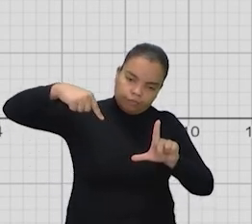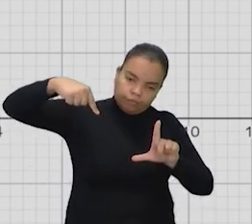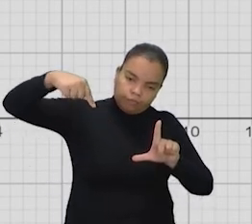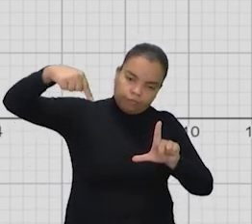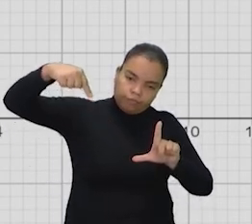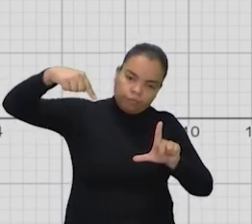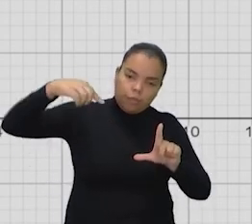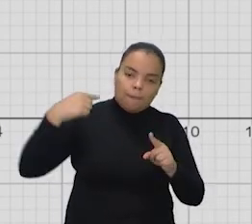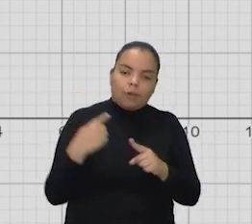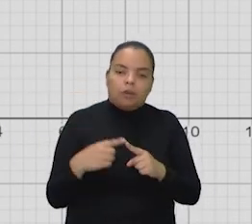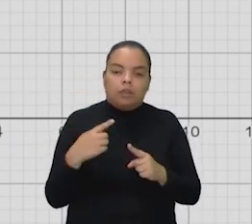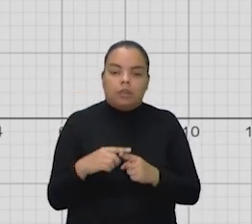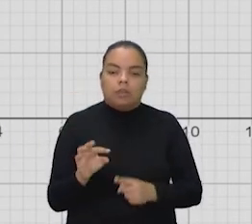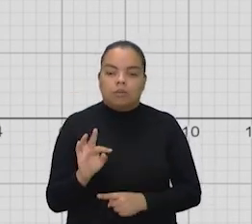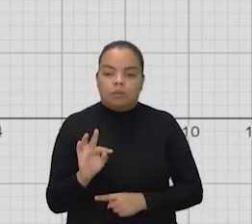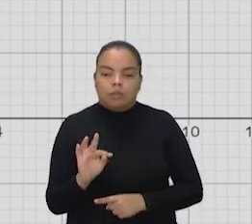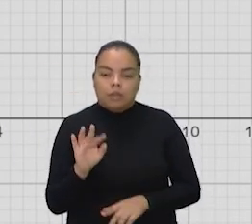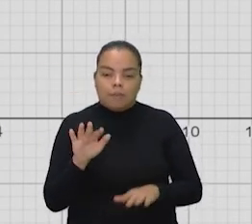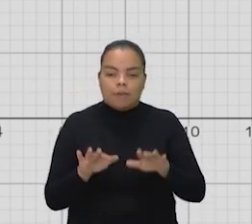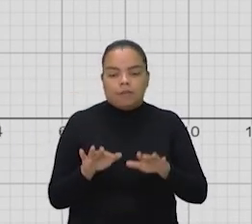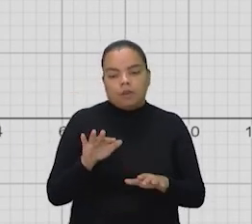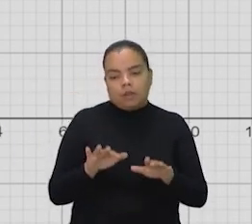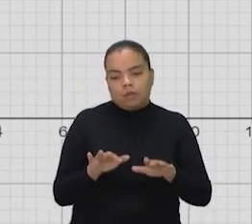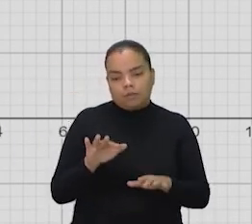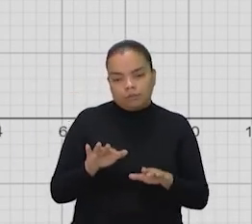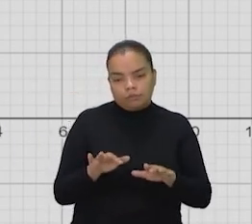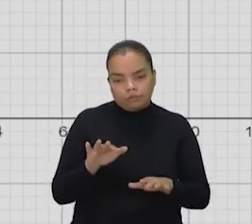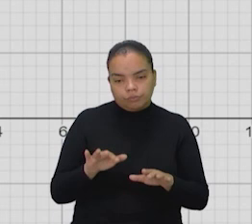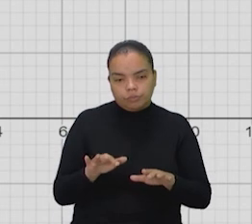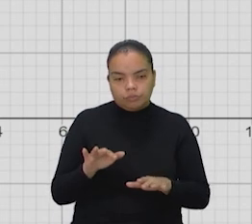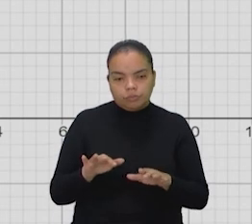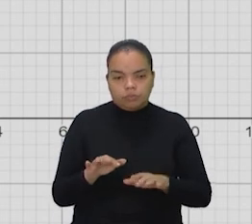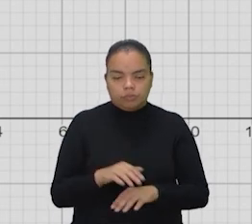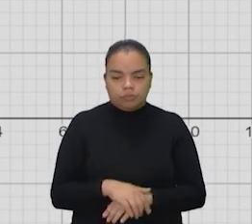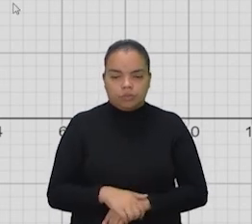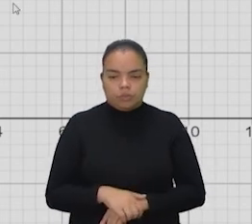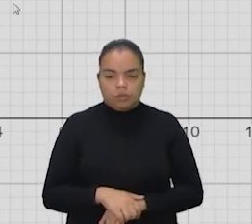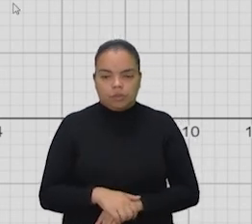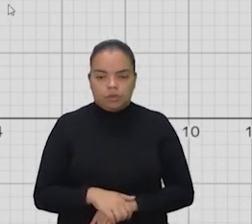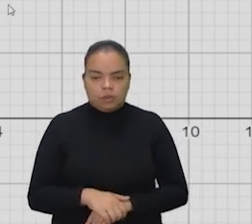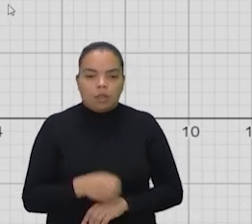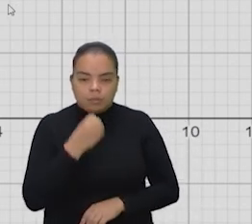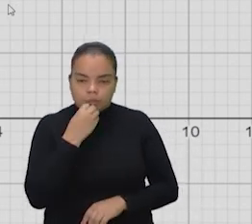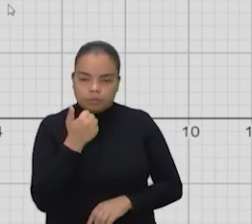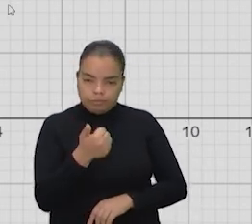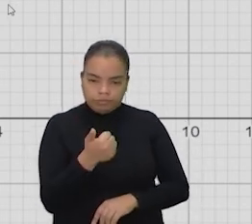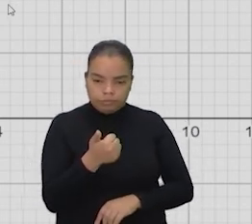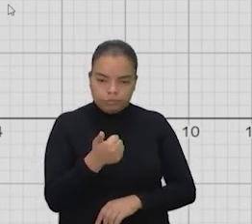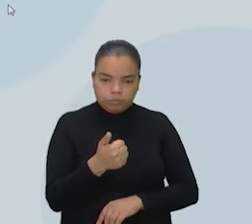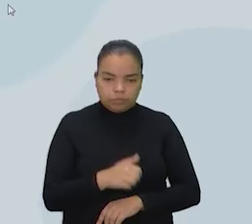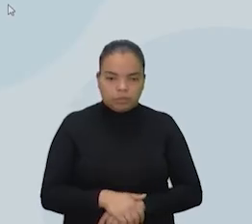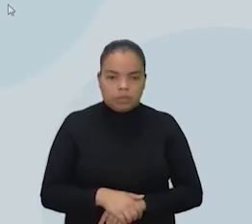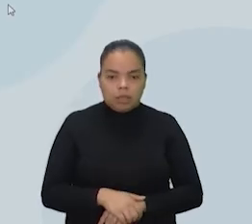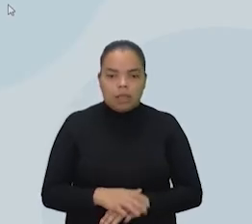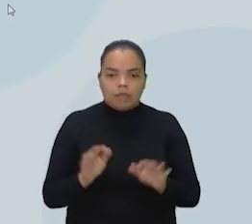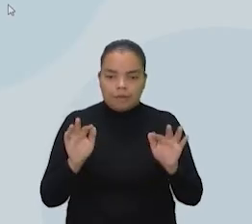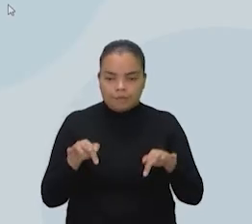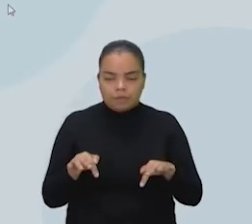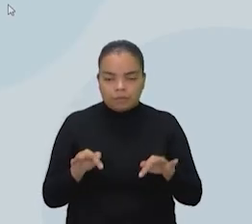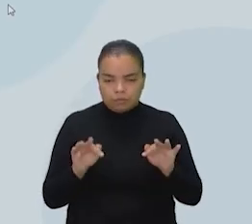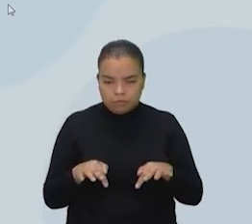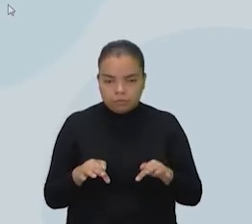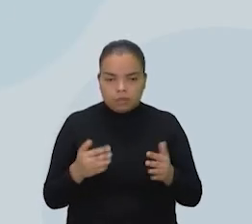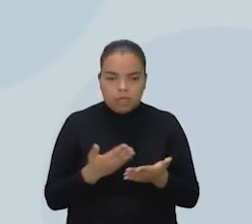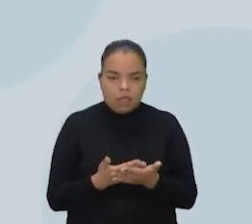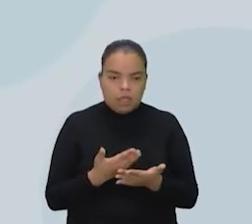T aqui é uma variável que está variando no expoente aqui. tá bom? Bem, assim a gente vai terminar a nossa